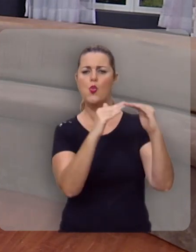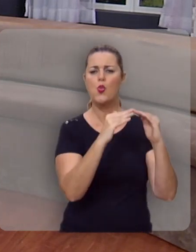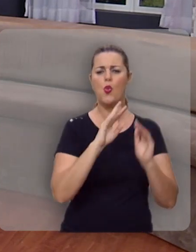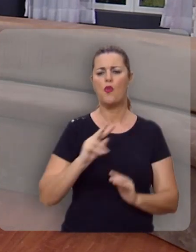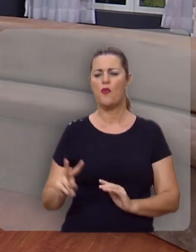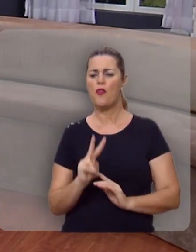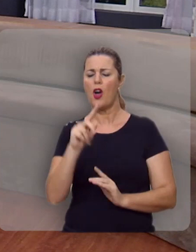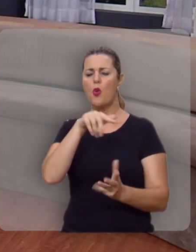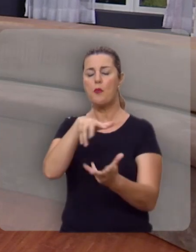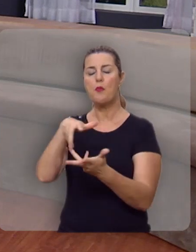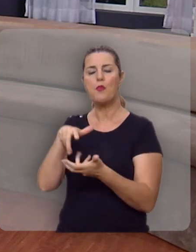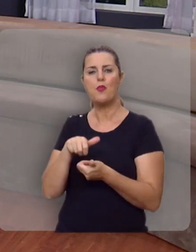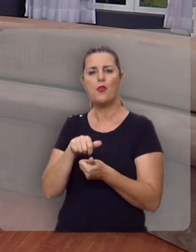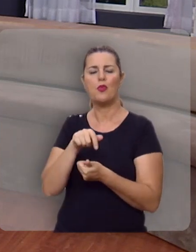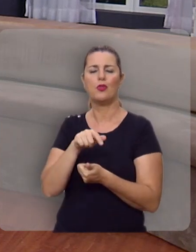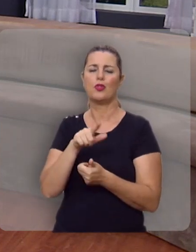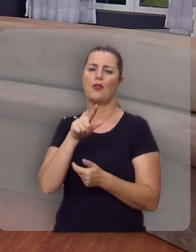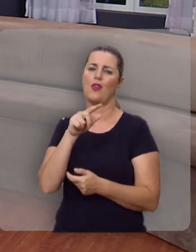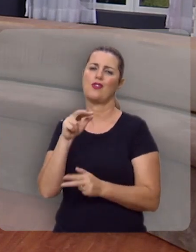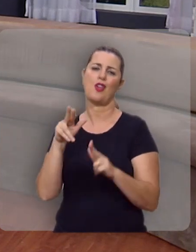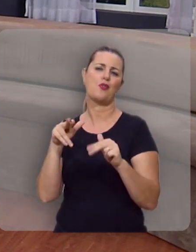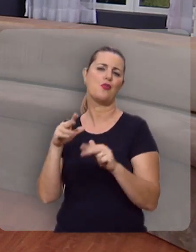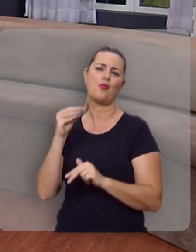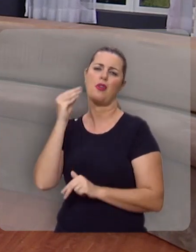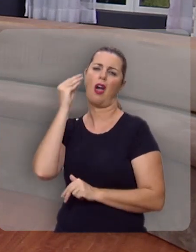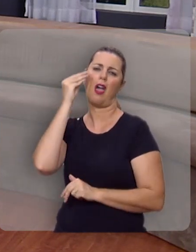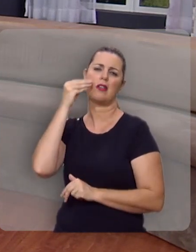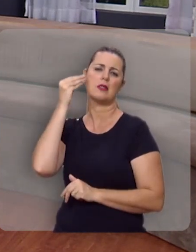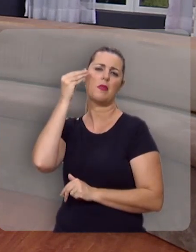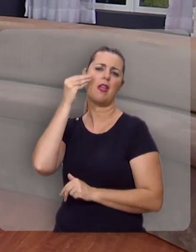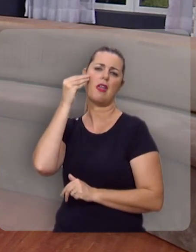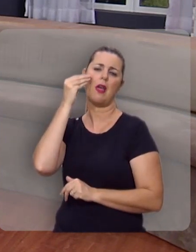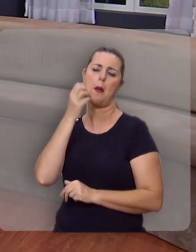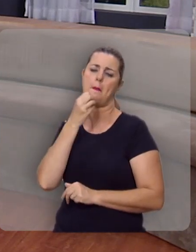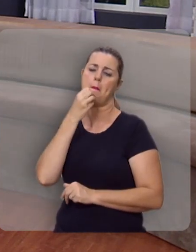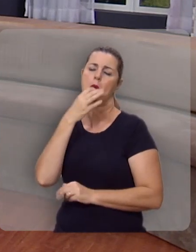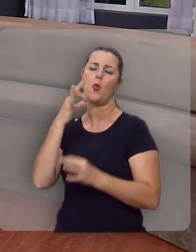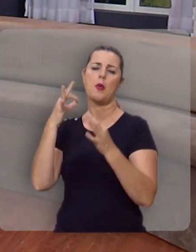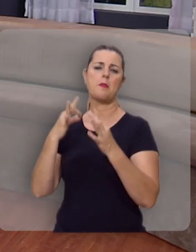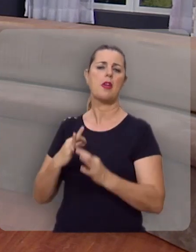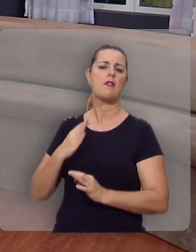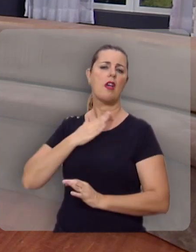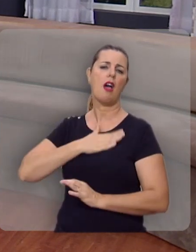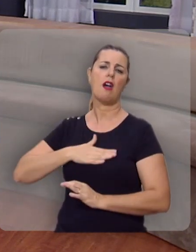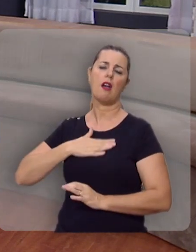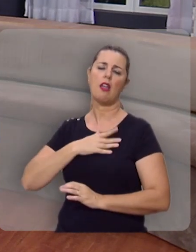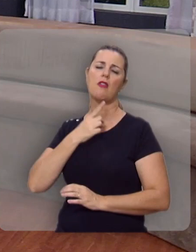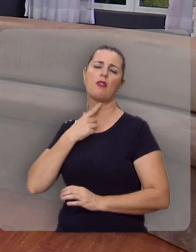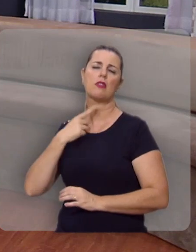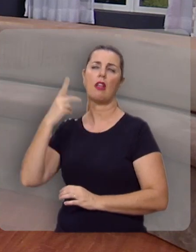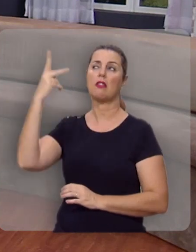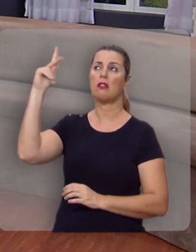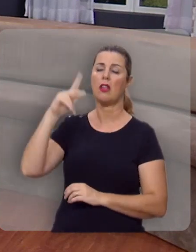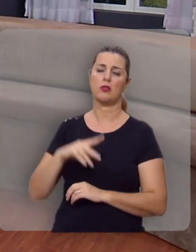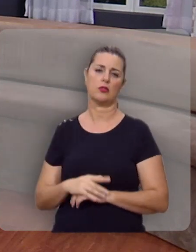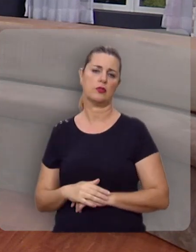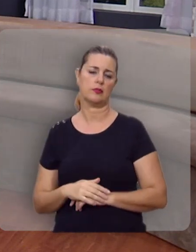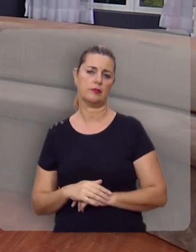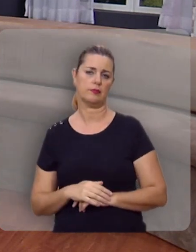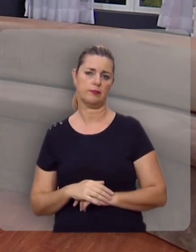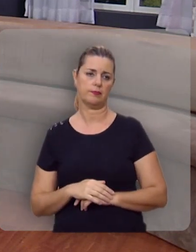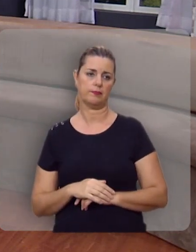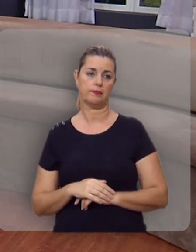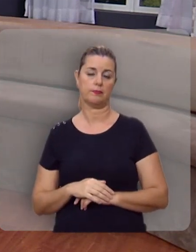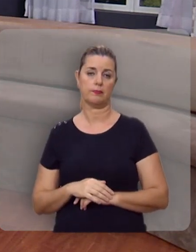valores relativos deste mundo, você jamais poderá experimentar a boa, perfeita e agradável vontade de